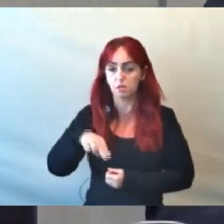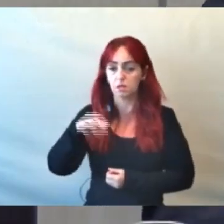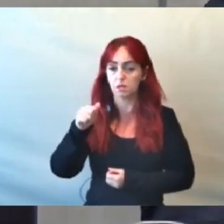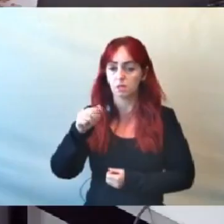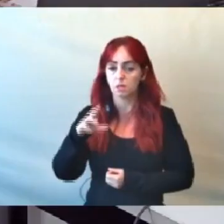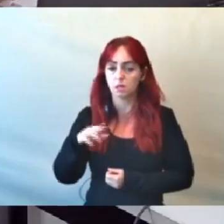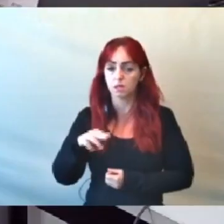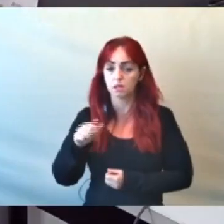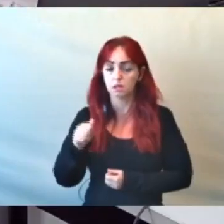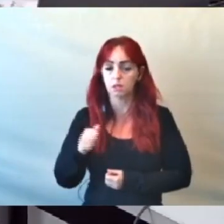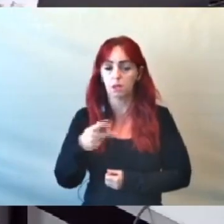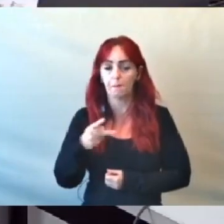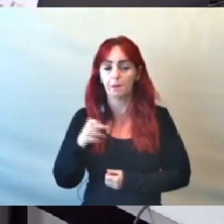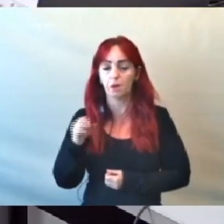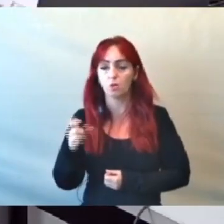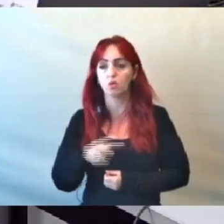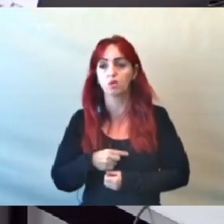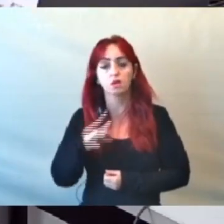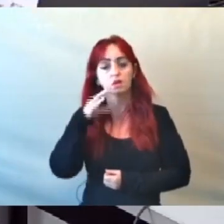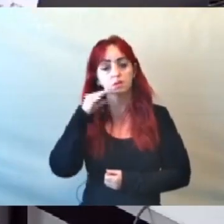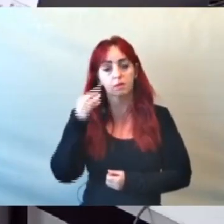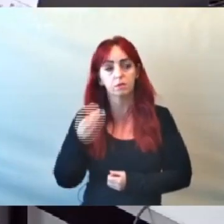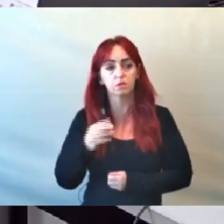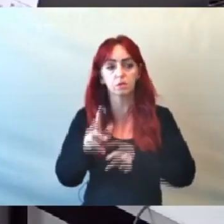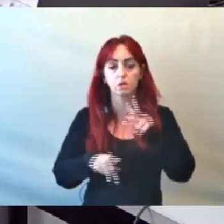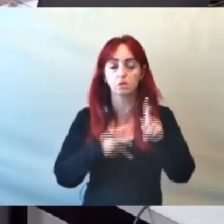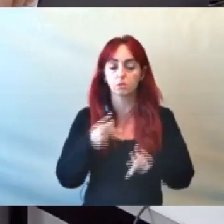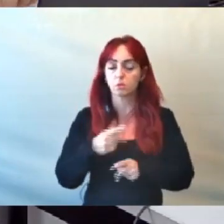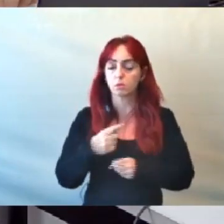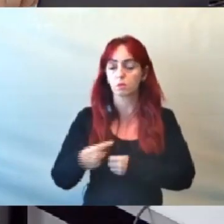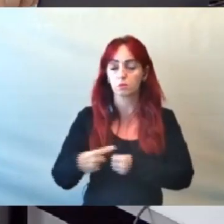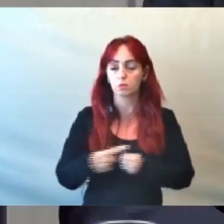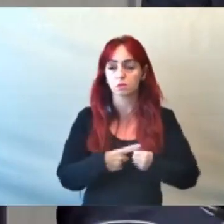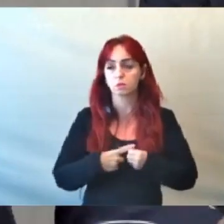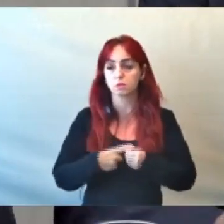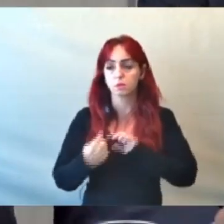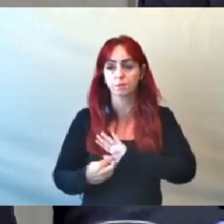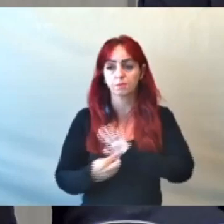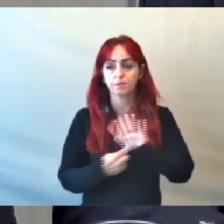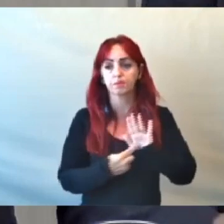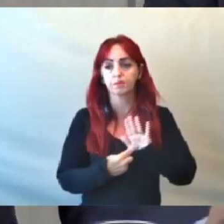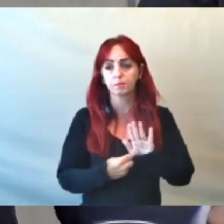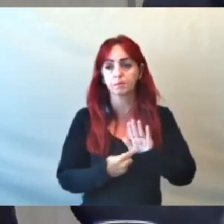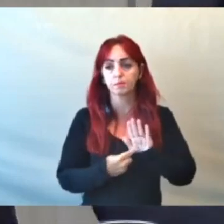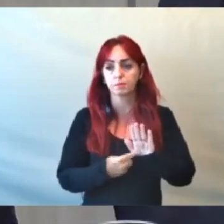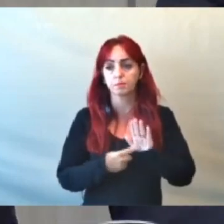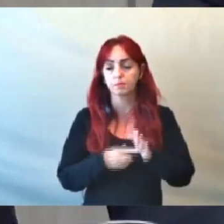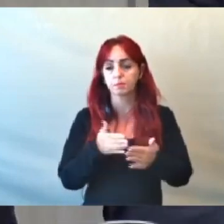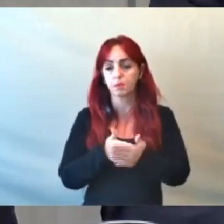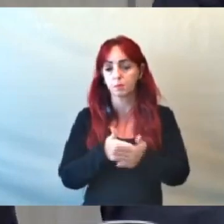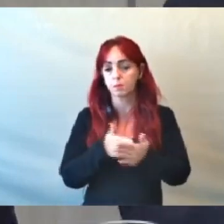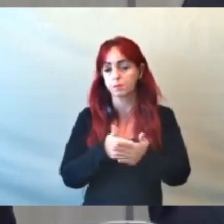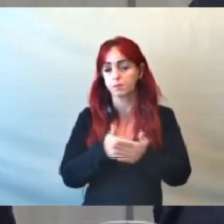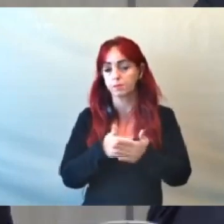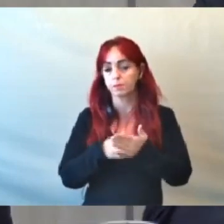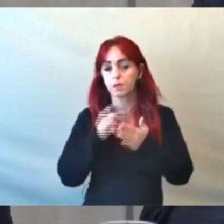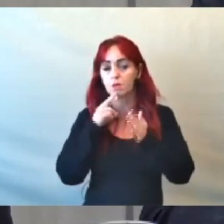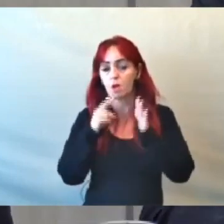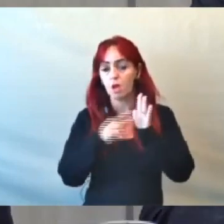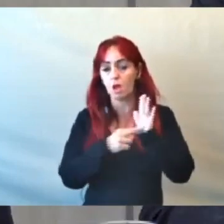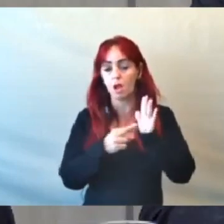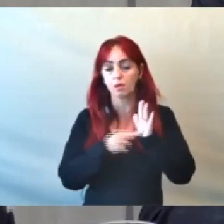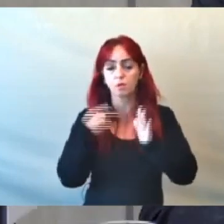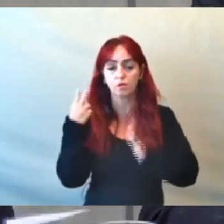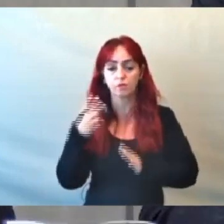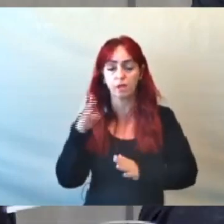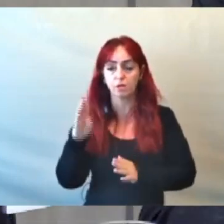municipal, apresenta arguição de impedimento do relator, vereador Braulio Lara, para atuar na Comissão Parlamentar de